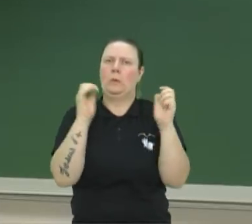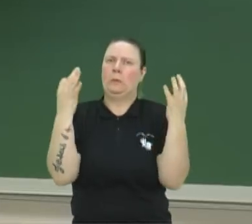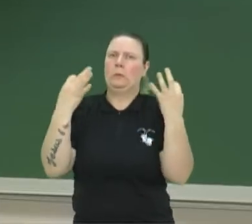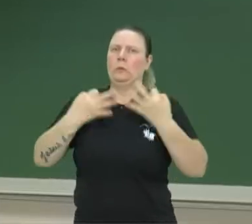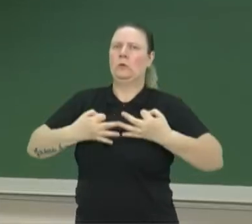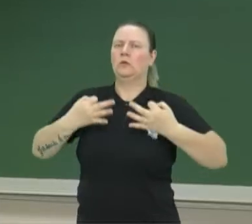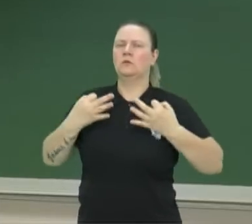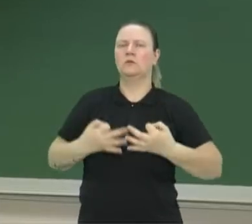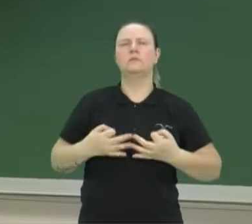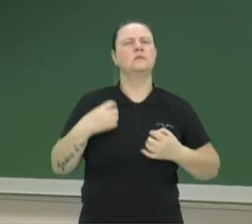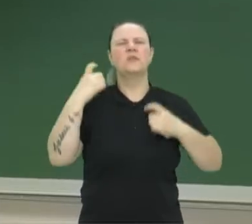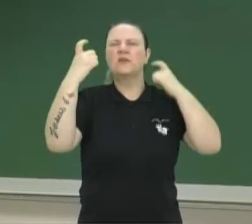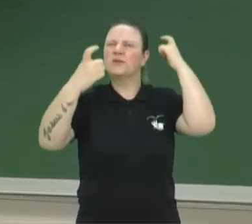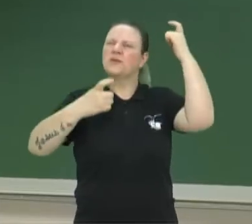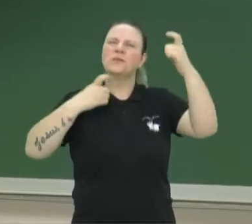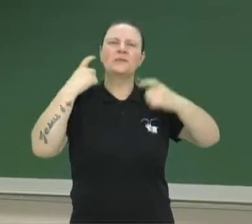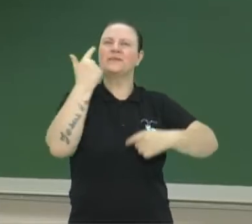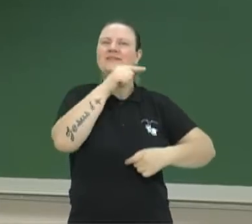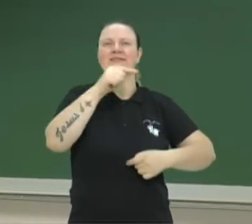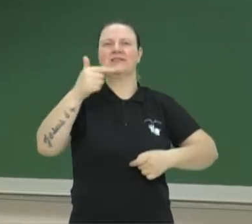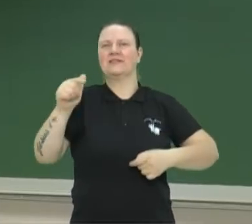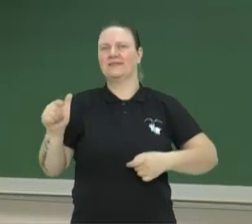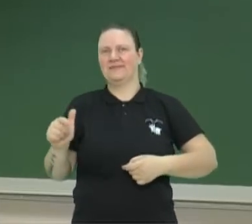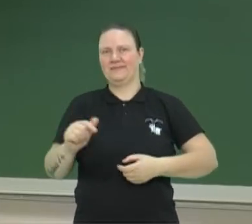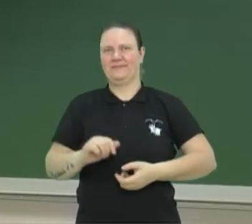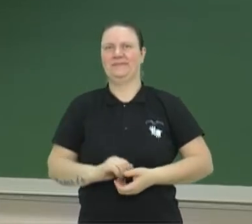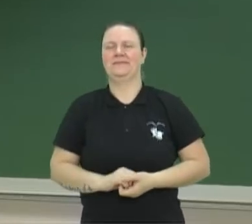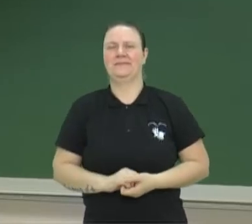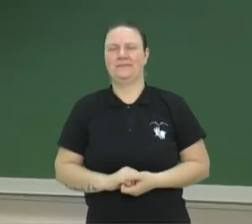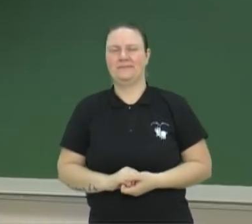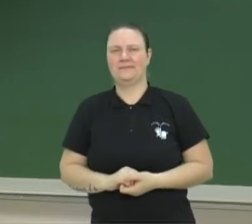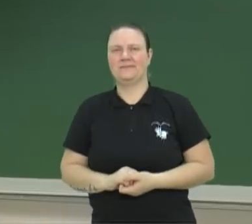na oralidade algumas palavras se repitam, por exemplo, certo?